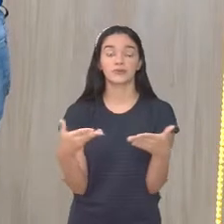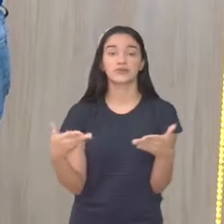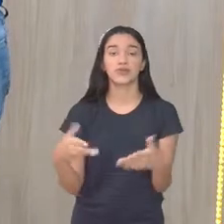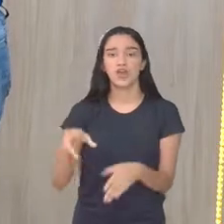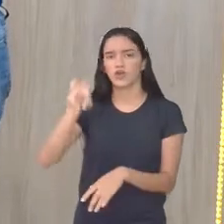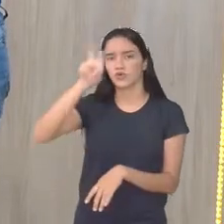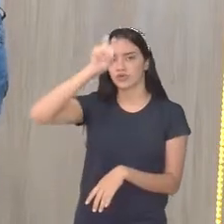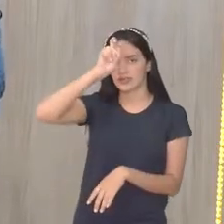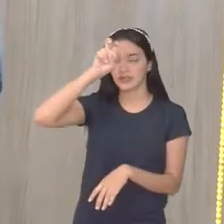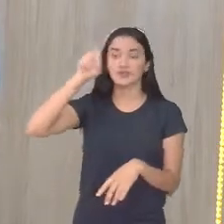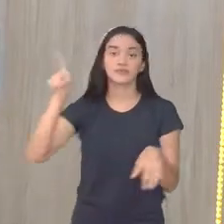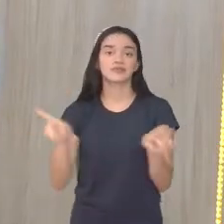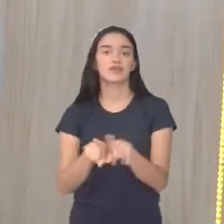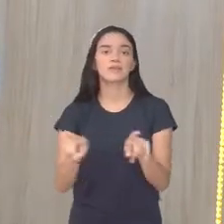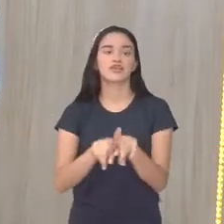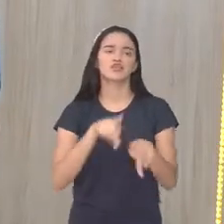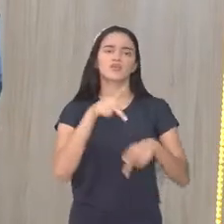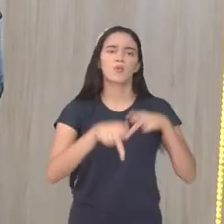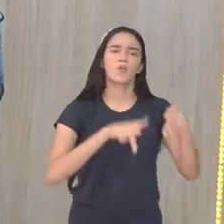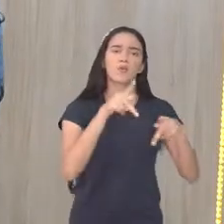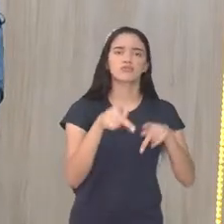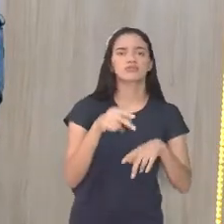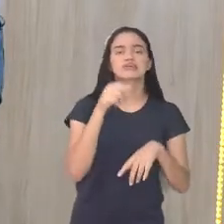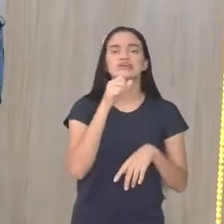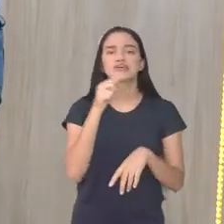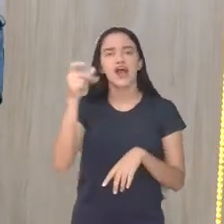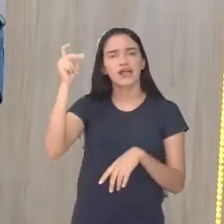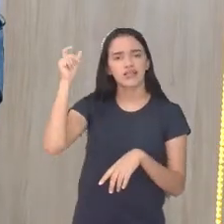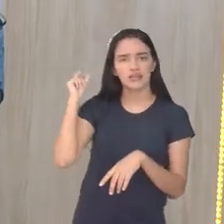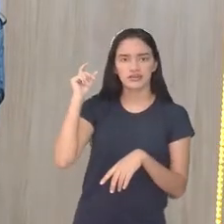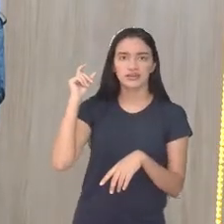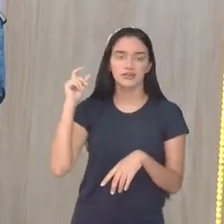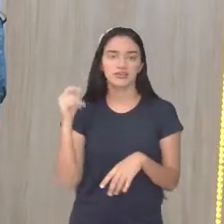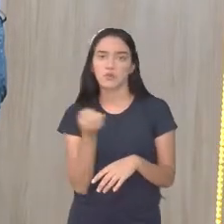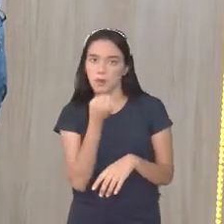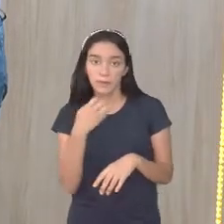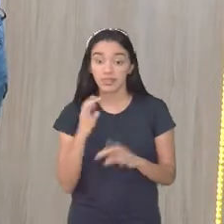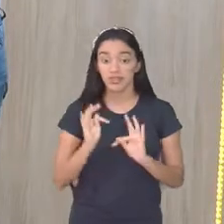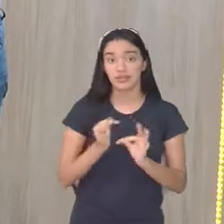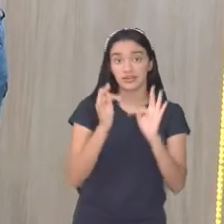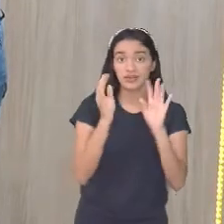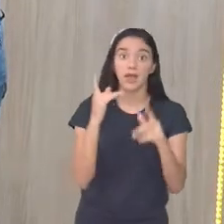eles olhem, né? Os quadros, por exemplo, esse renascentista aqui, que é